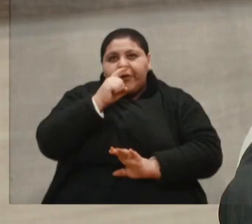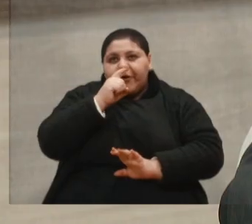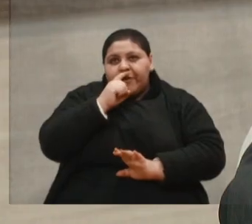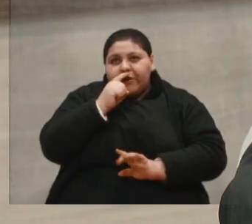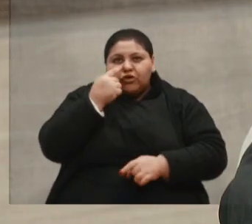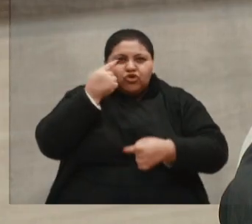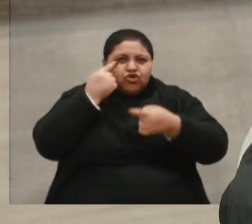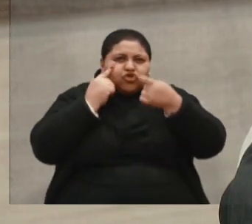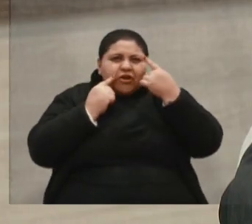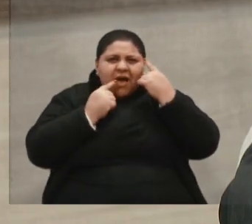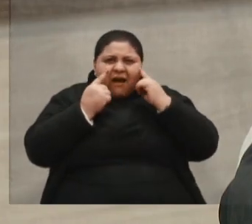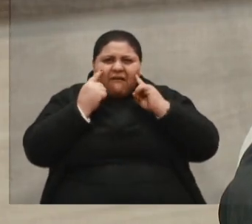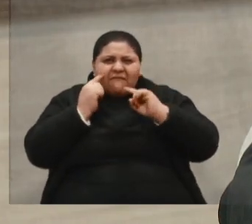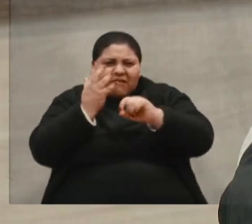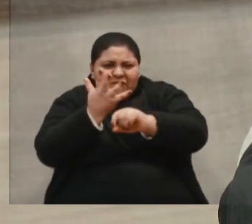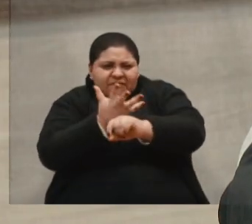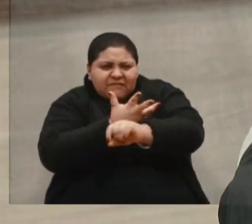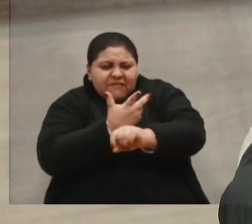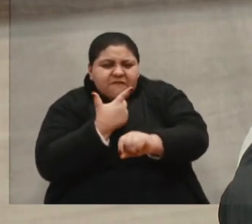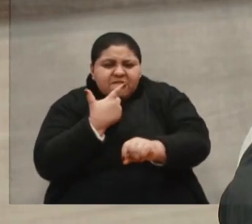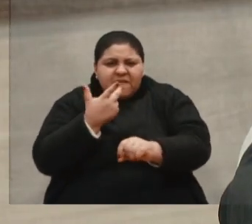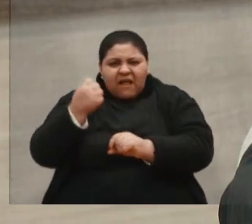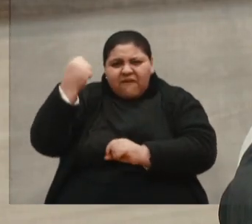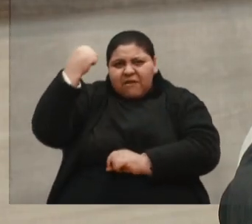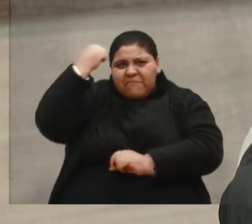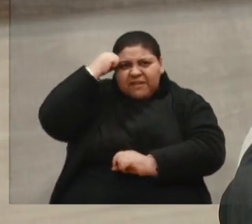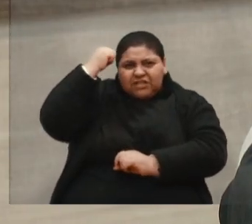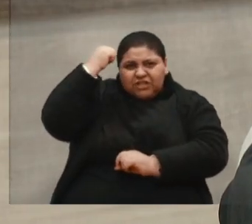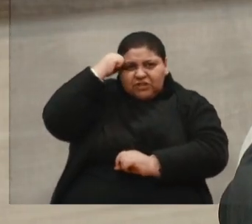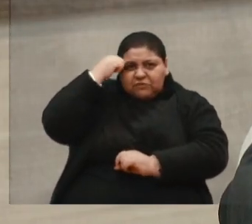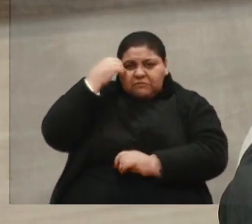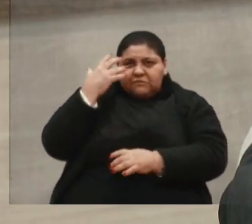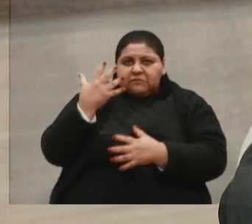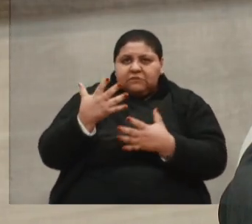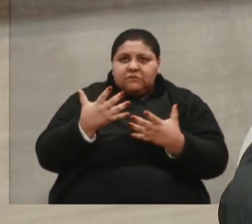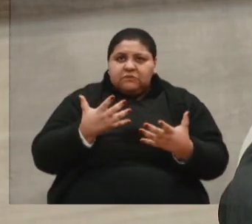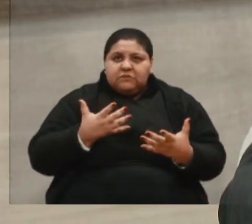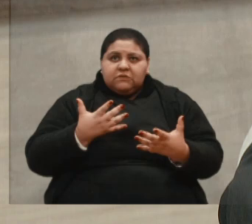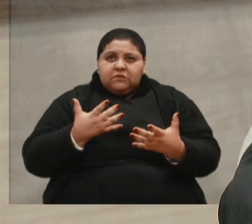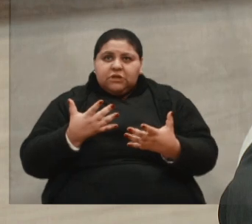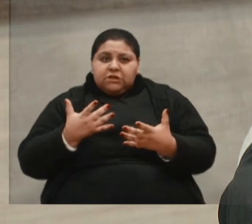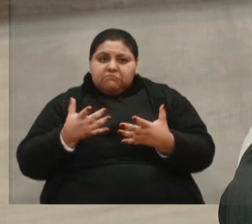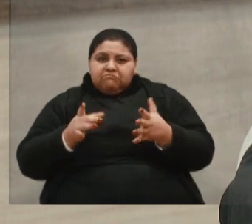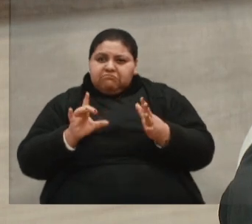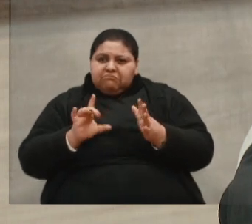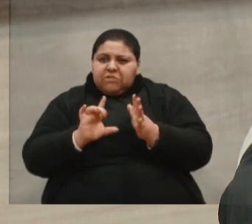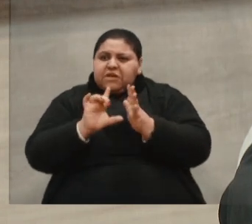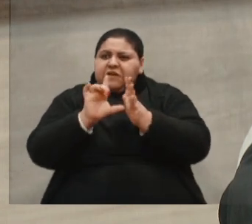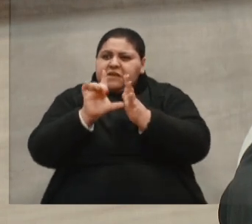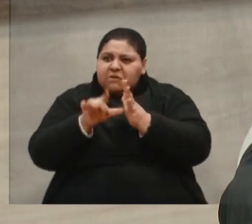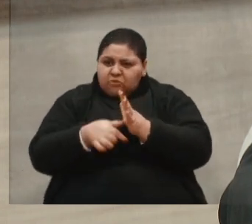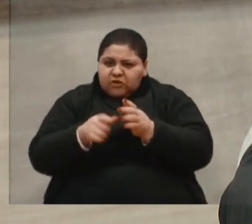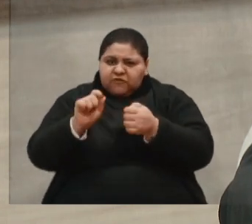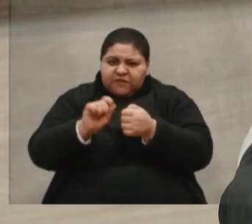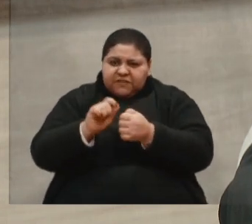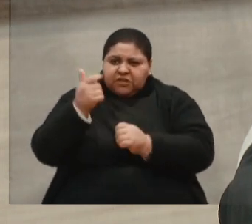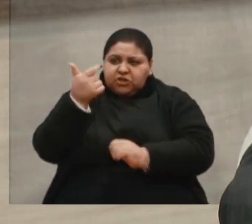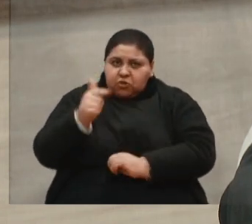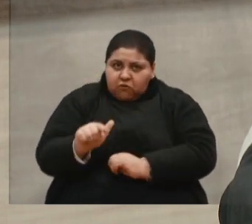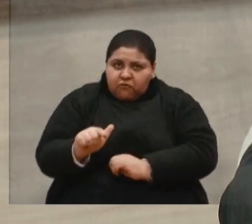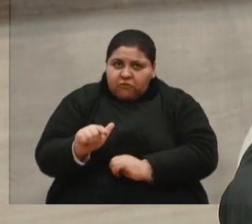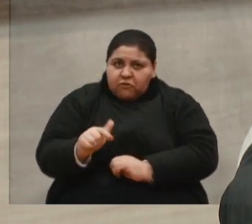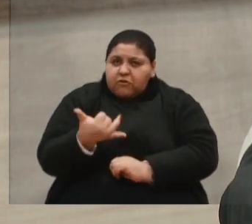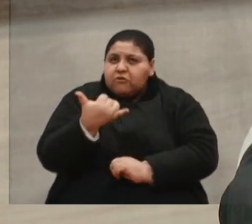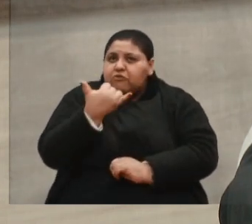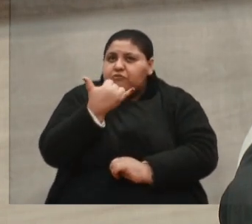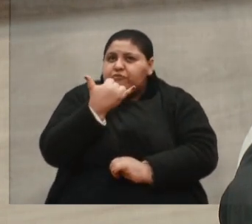teu pai chorava, se emocionava, se dizia arrependido e até no mesmo dia